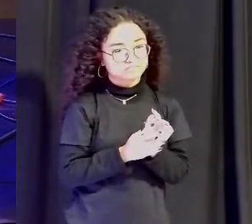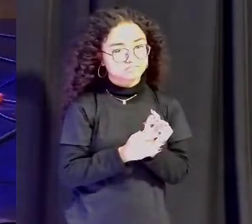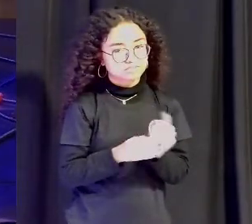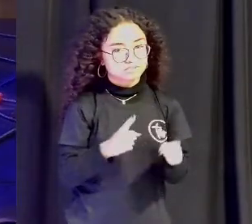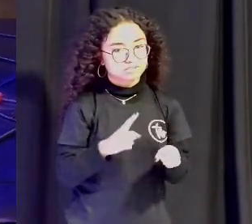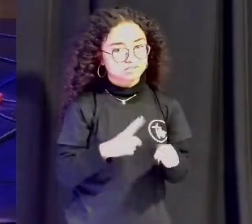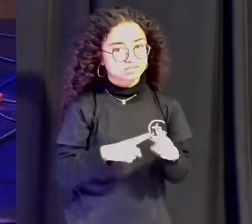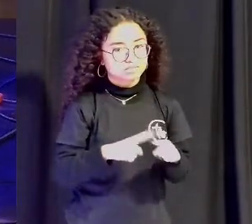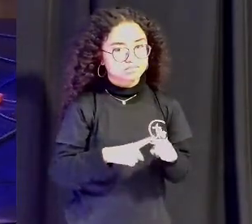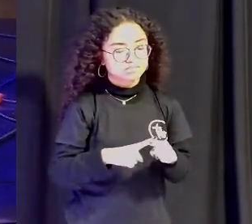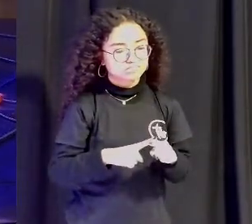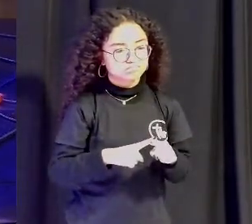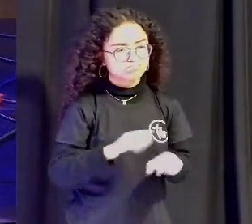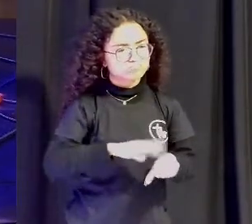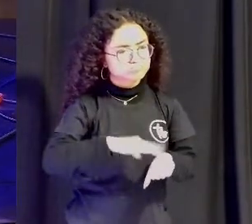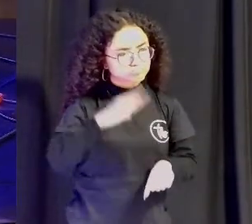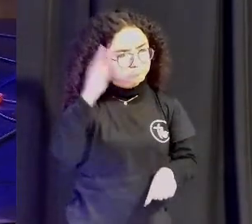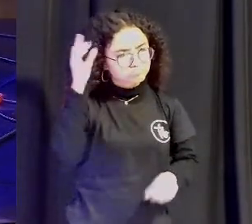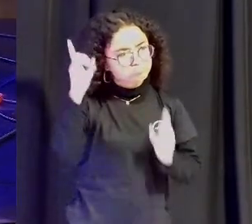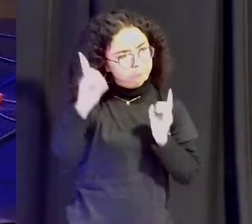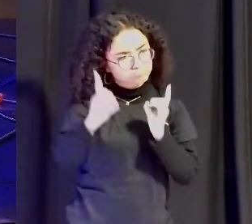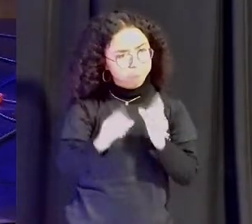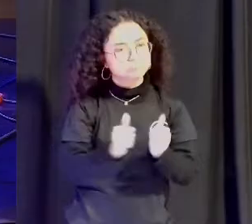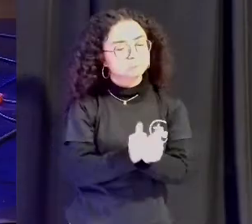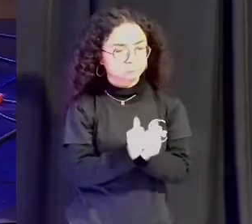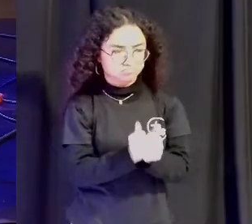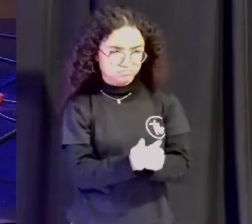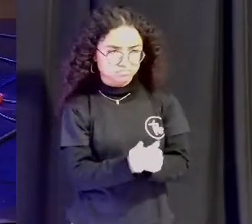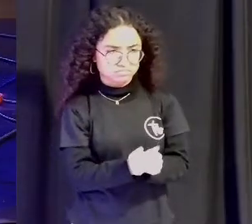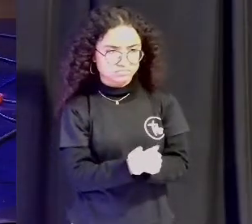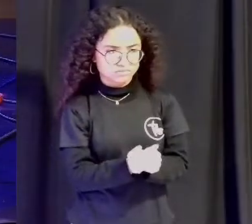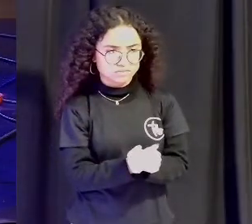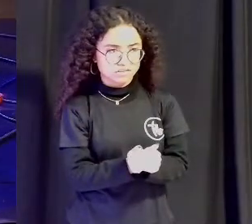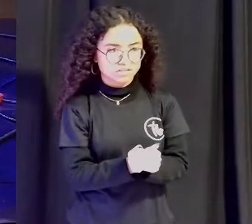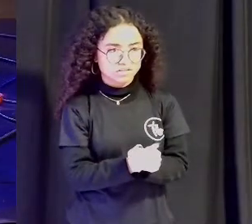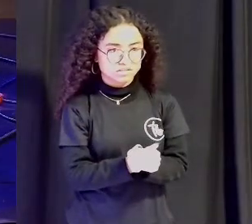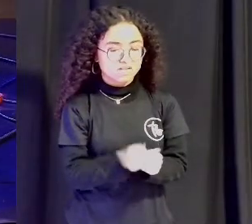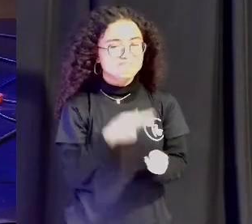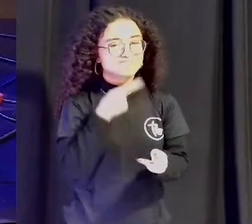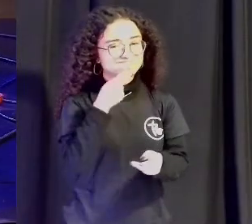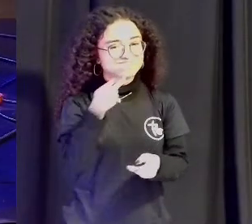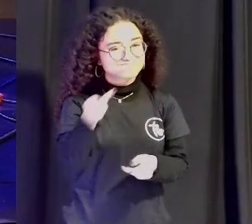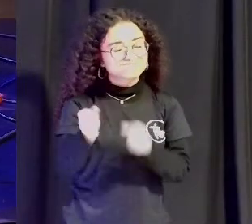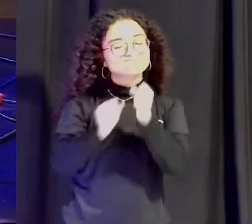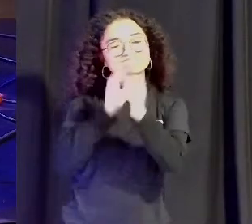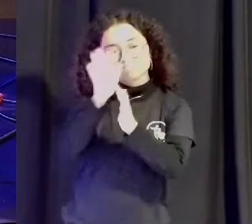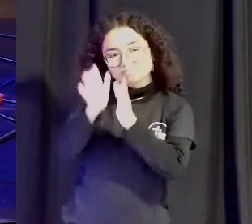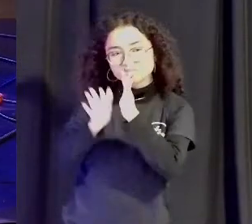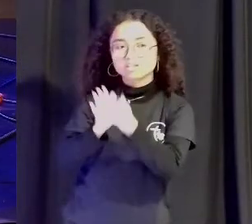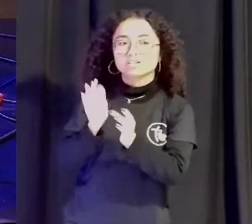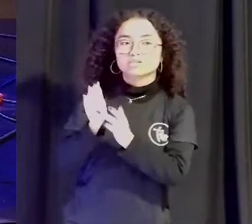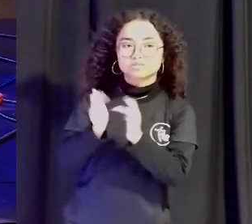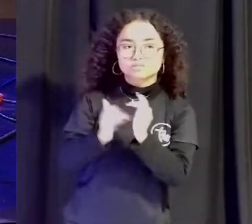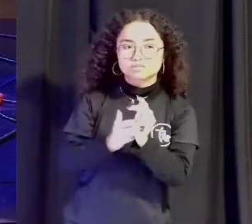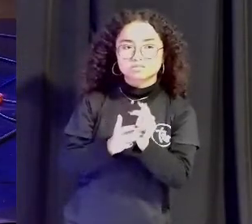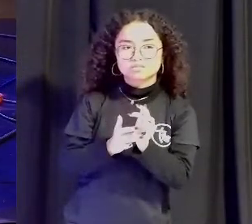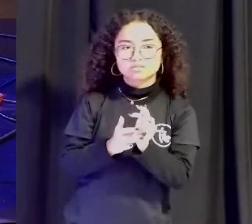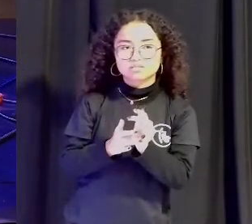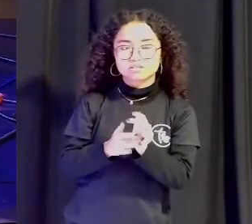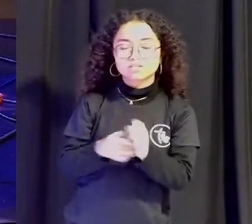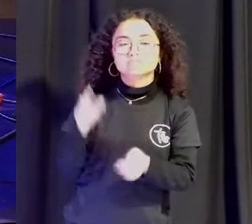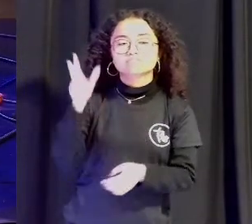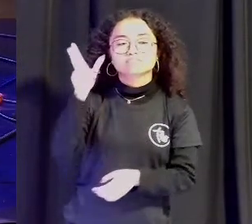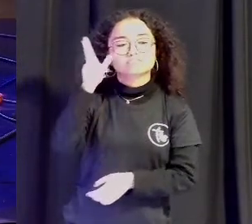Porque quanto mais você estiver perto de Jesus, quanto mais você falar com Jesus, quanto mais você